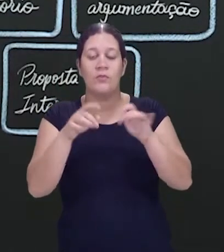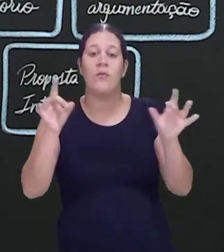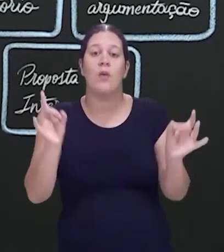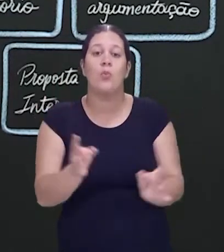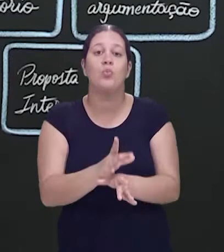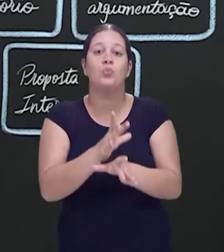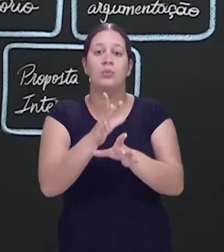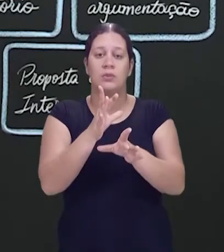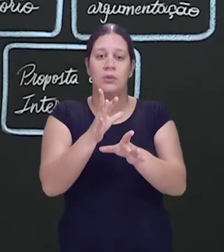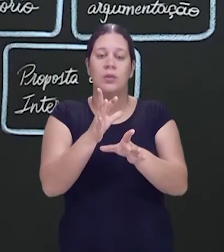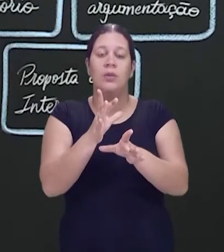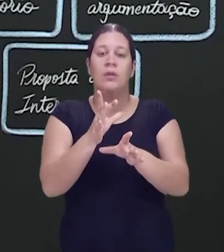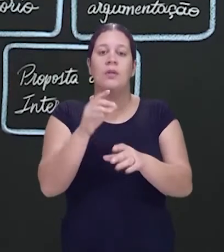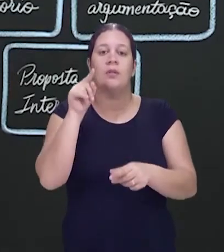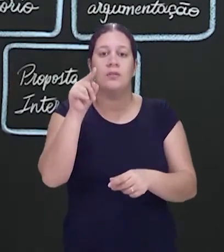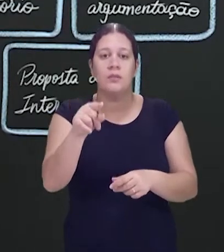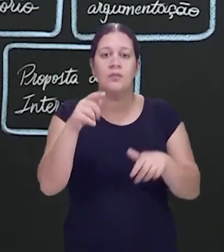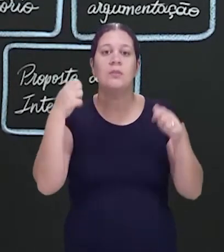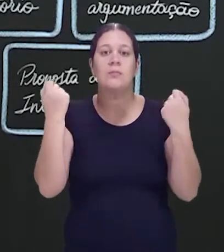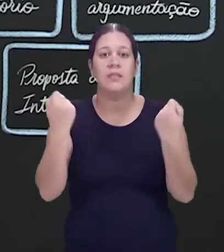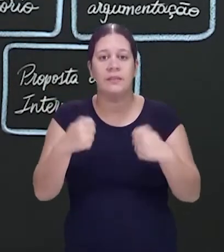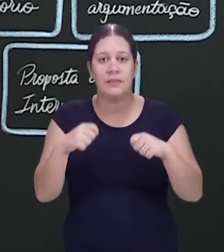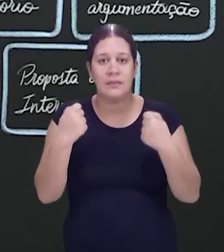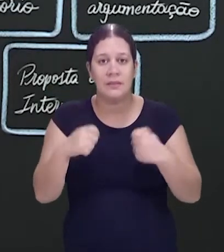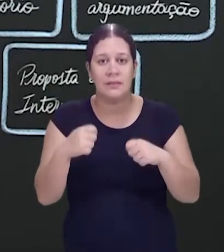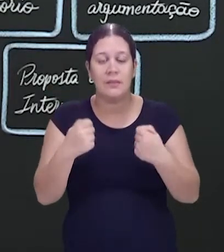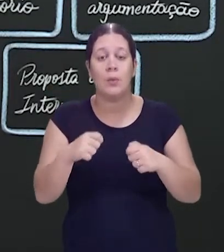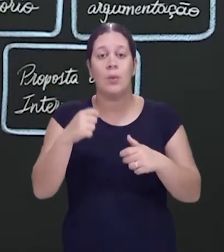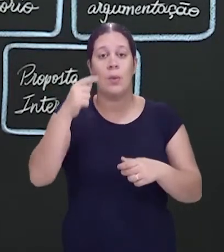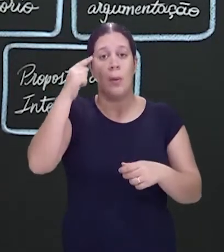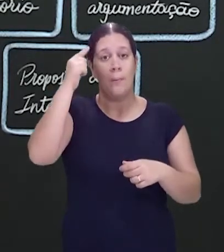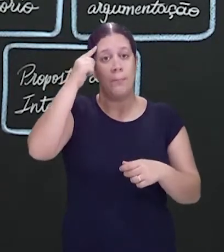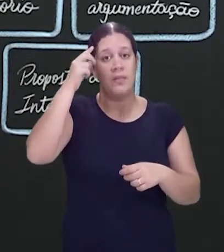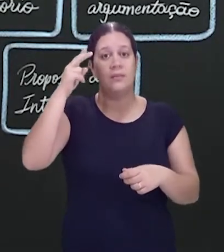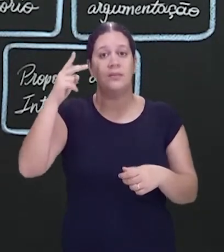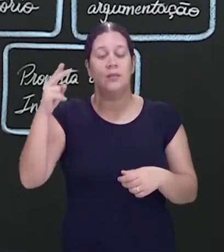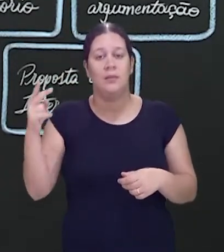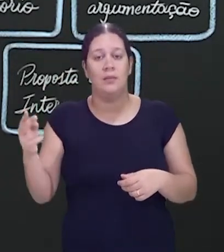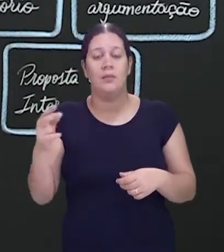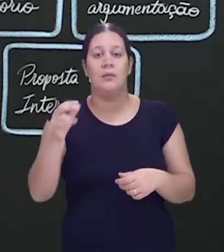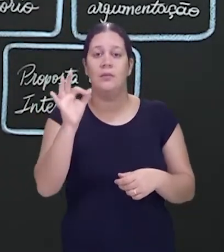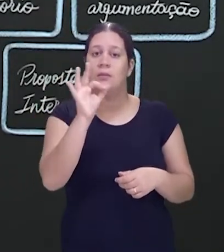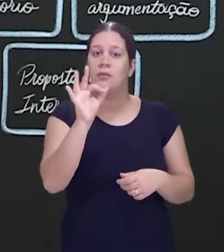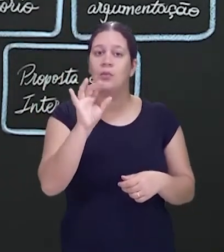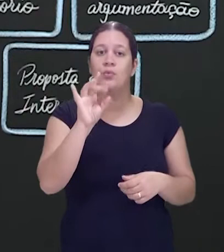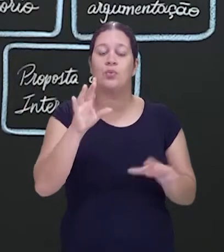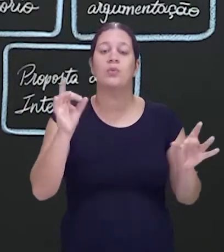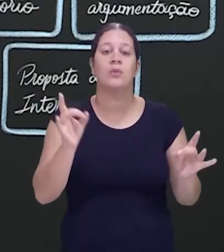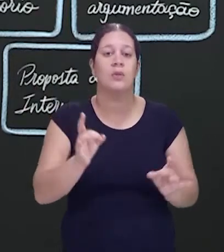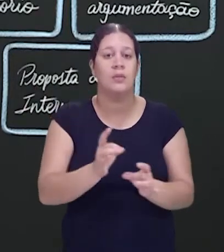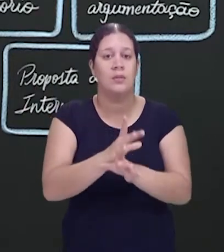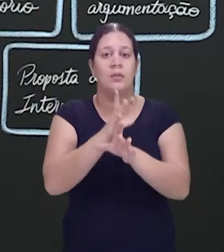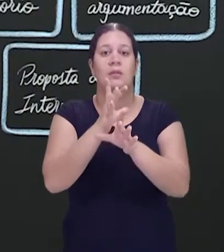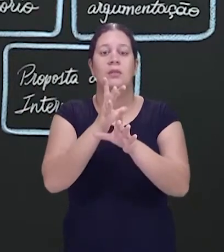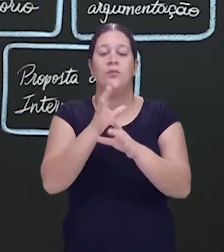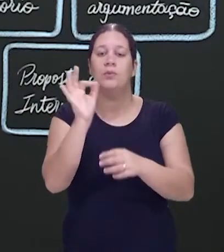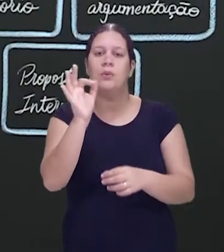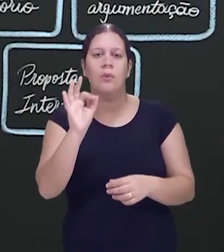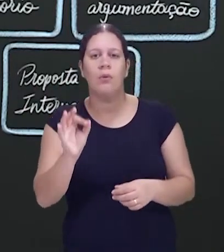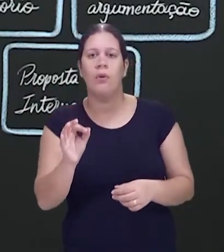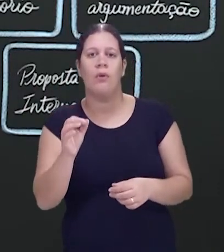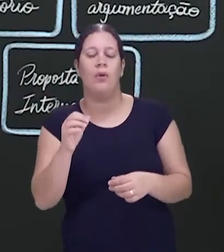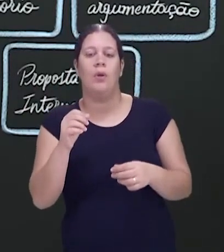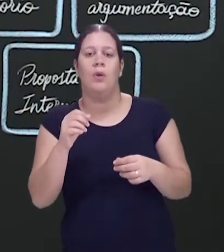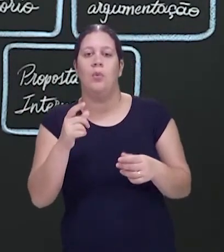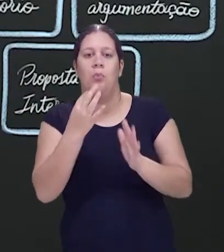a conclusão, você precisa pensar não apenas no encerramento, não é só um fechamento, isso aqui não é um texto